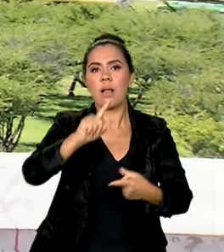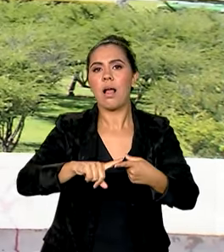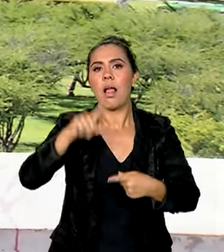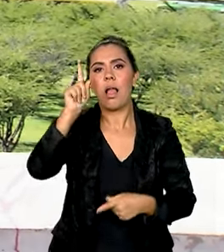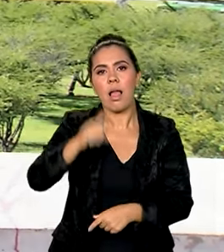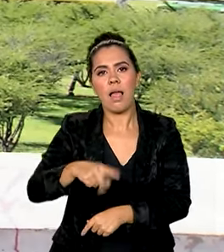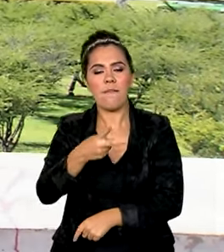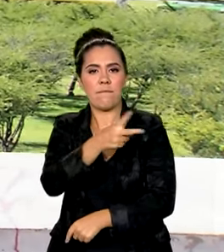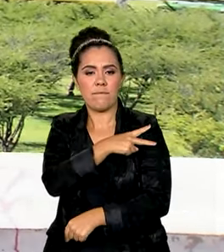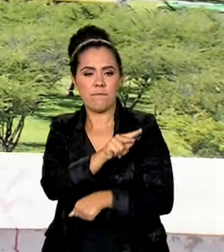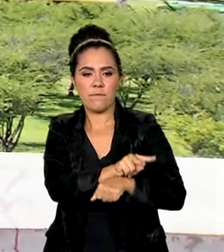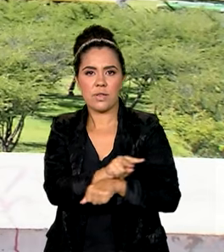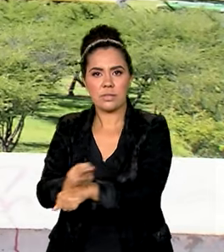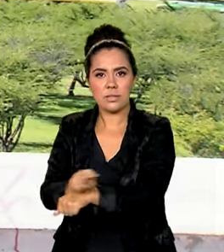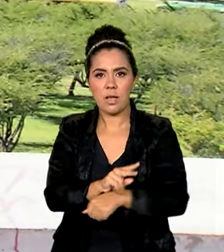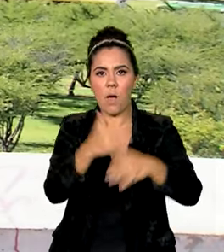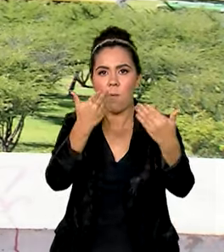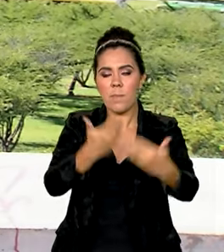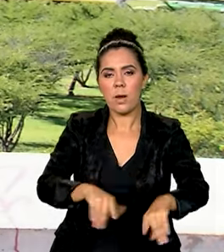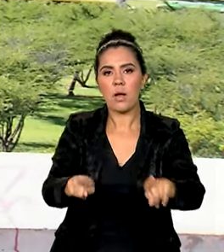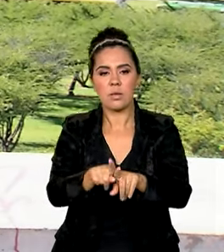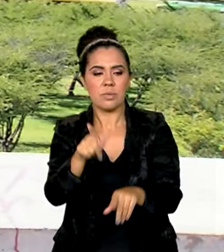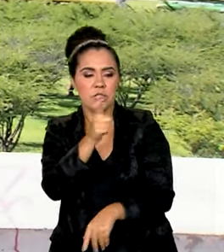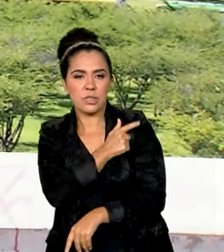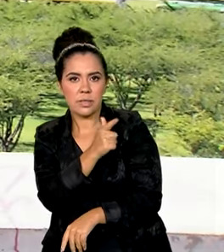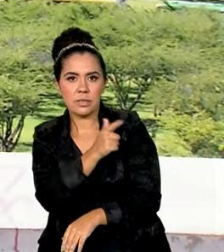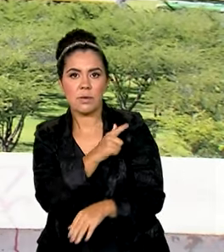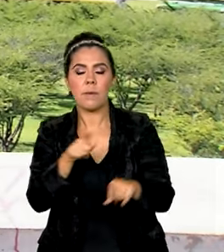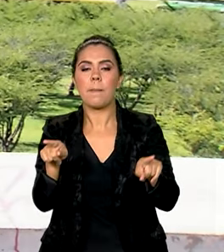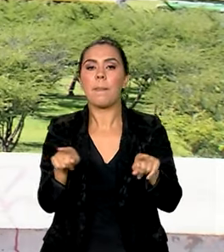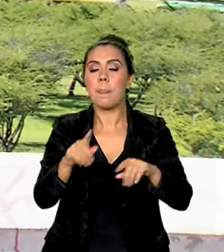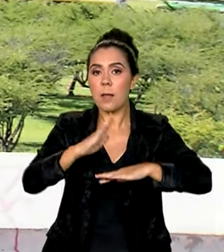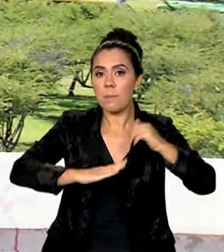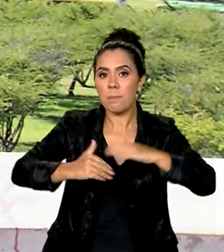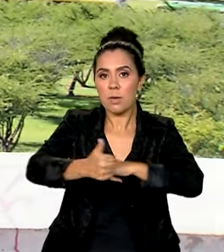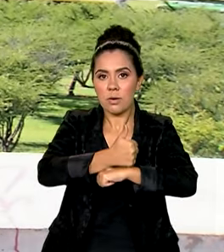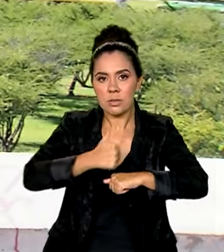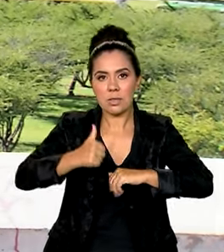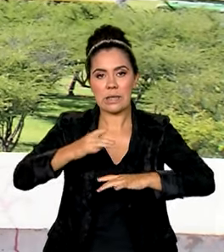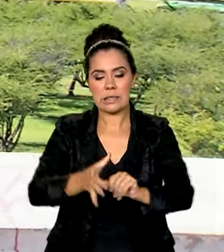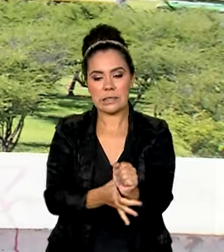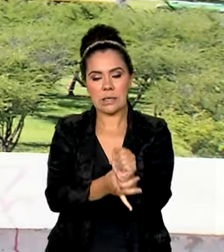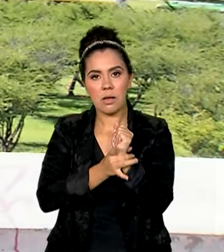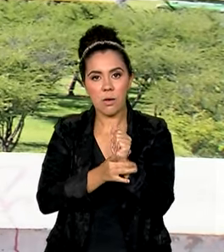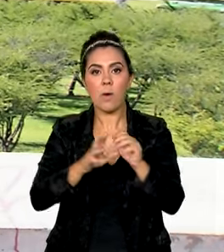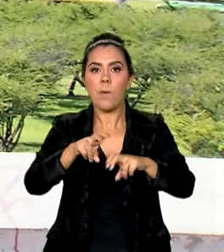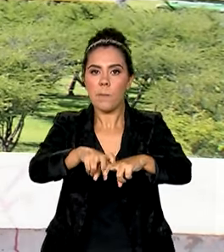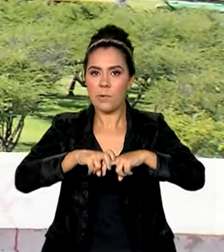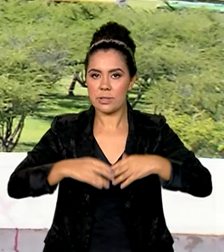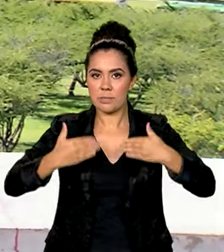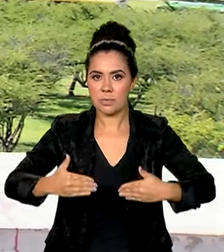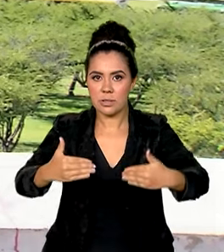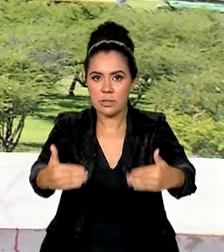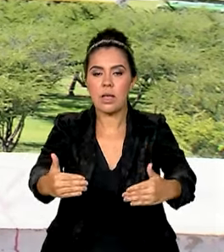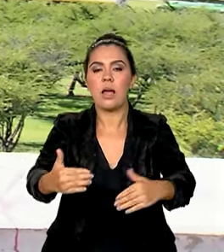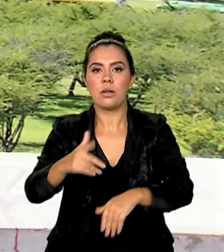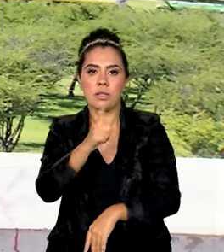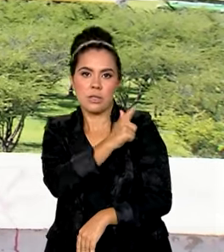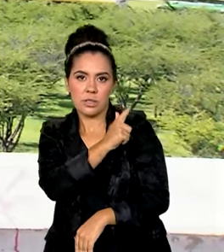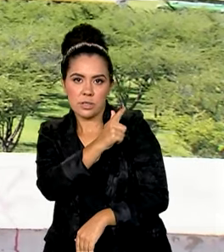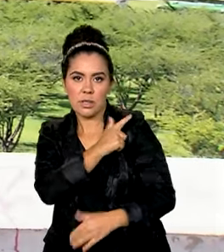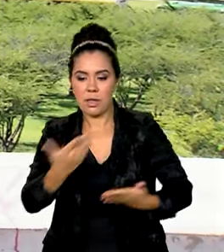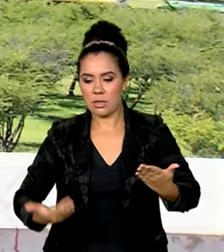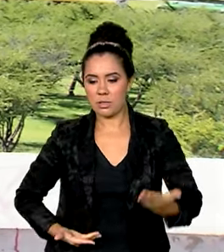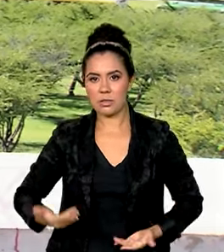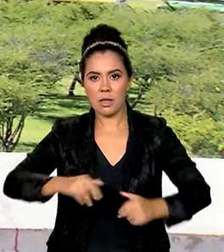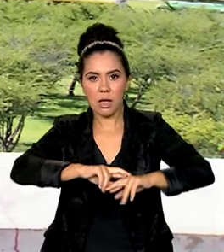prova, gestores e profissionais de segurança. Para isso, o Ministério da Gestão e Inovação em Serviços Públicos conta